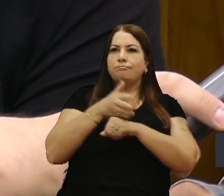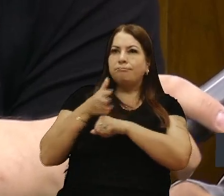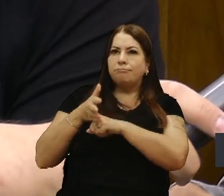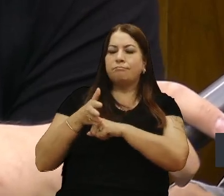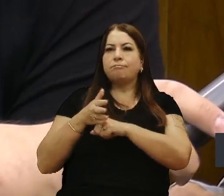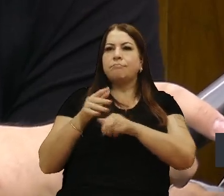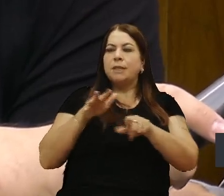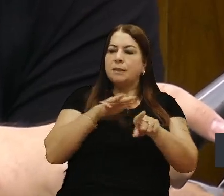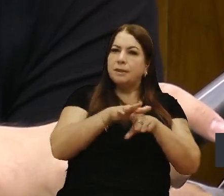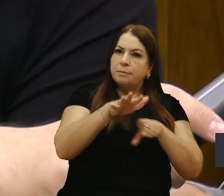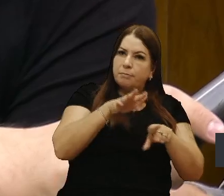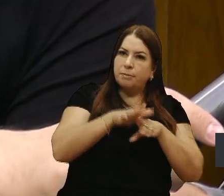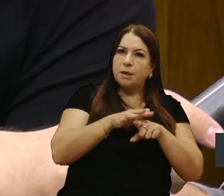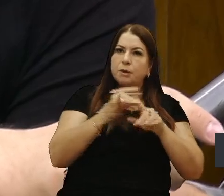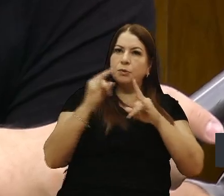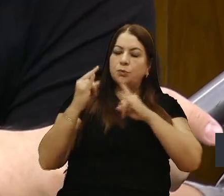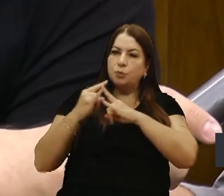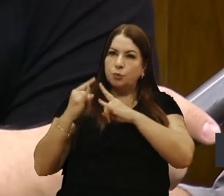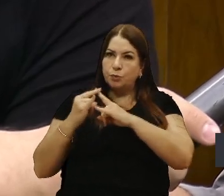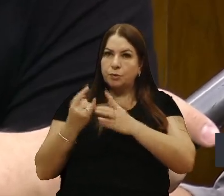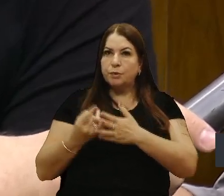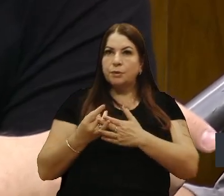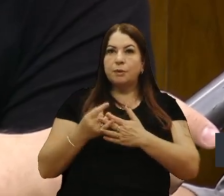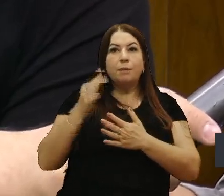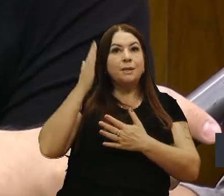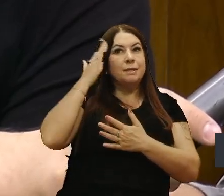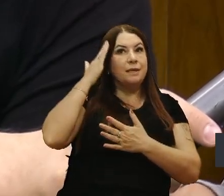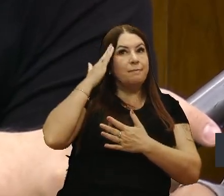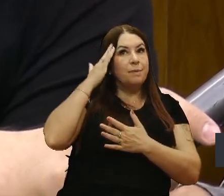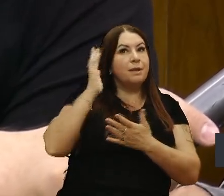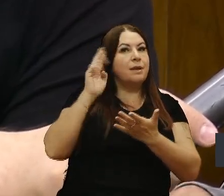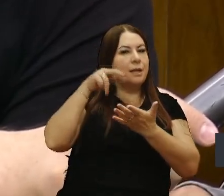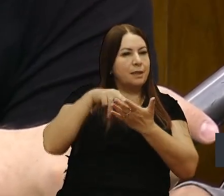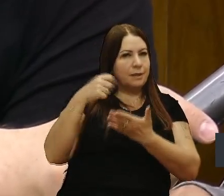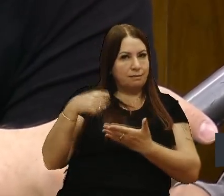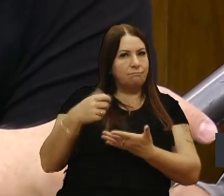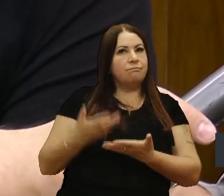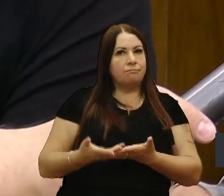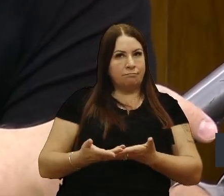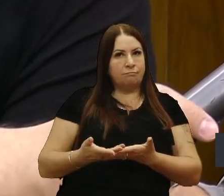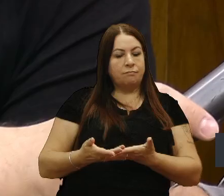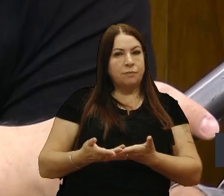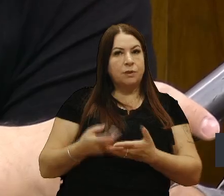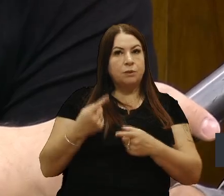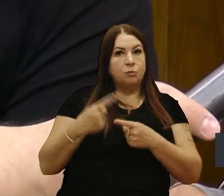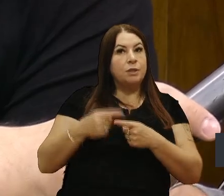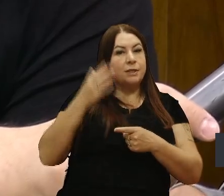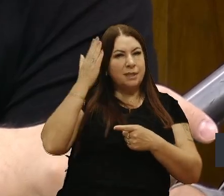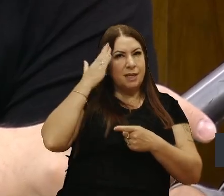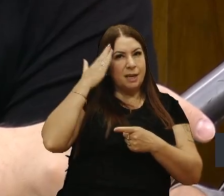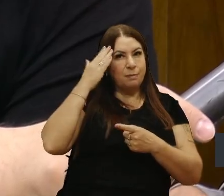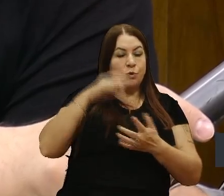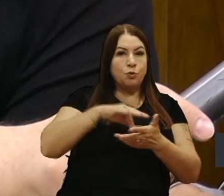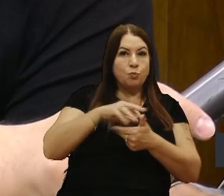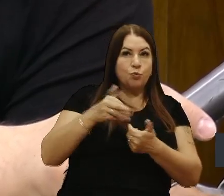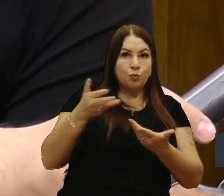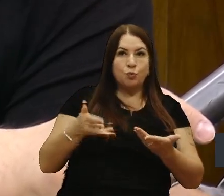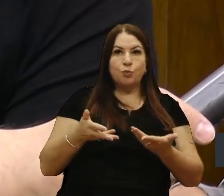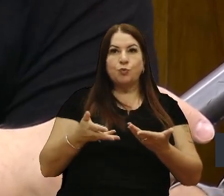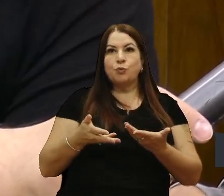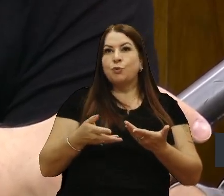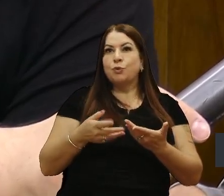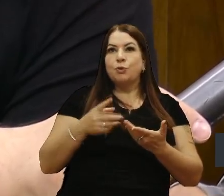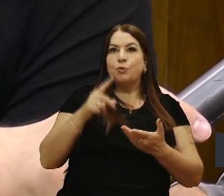nas demandas, nas instituições, para saberem as reais necessidades, pois a gente sabe que o mundo de hoje está cada